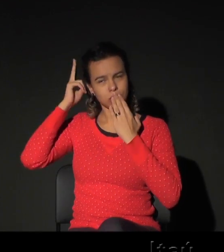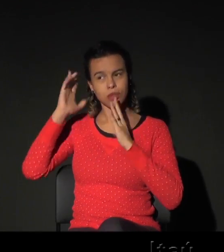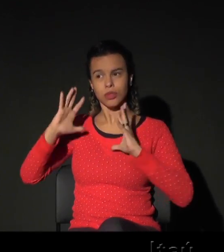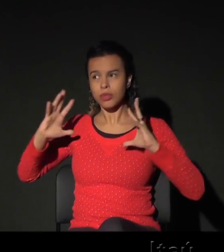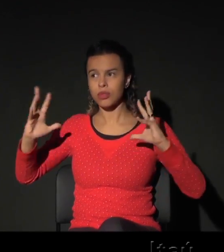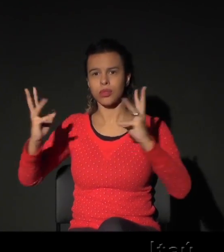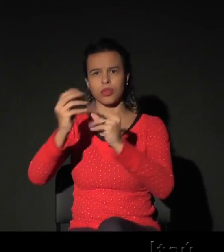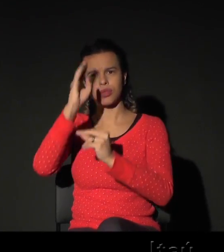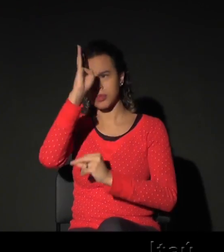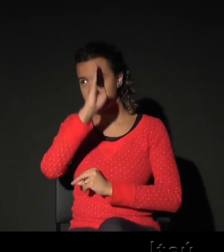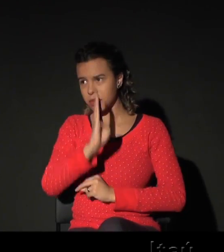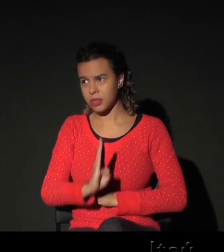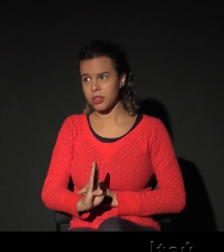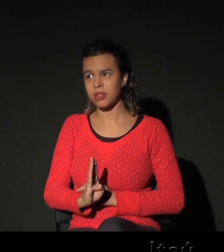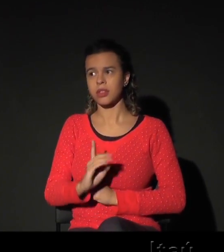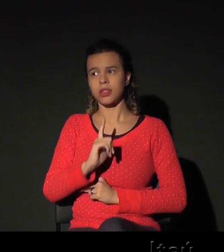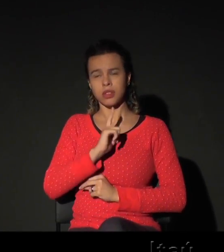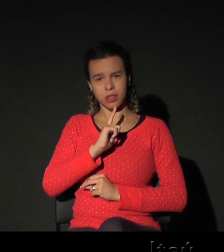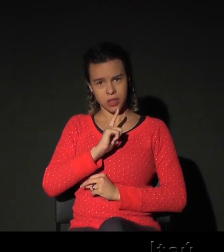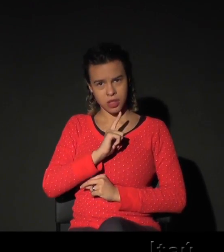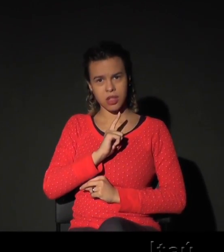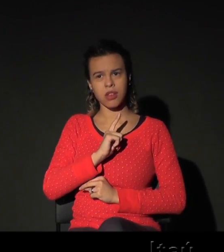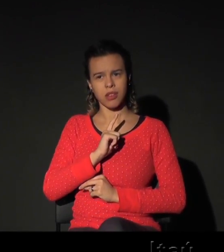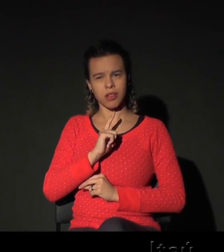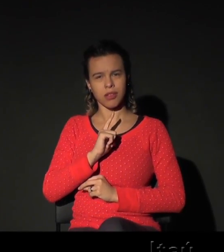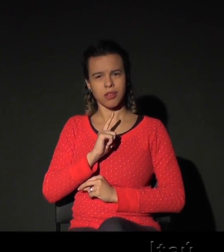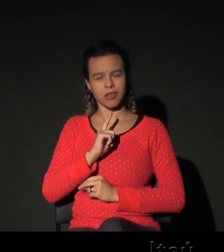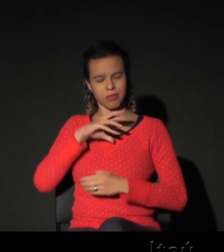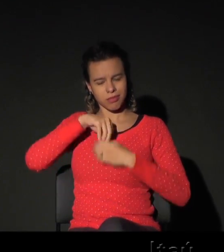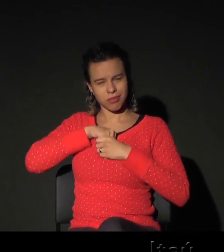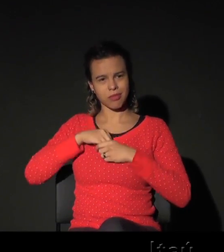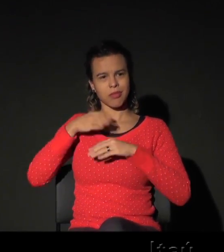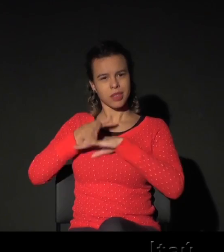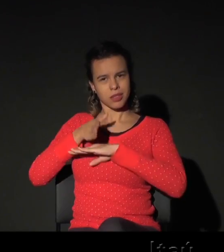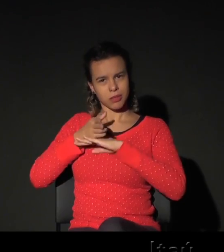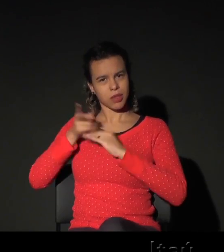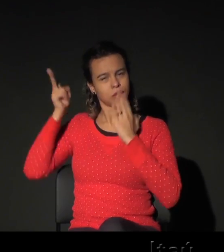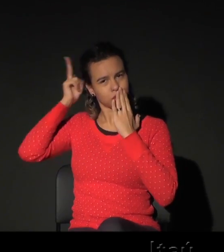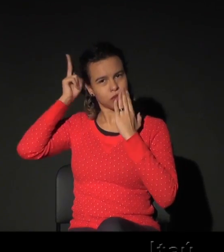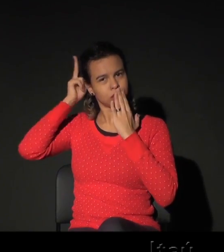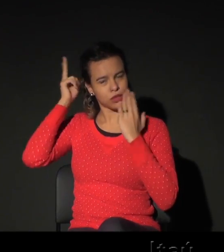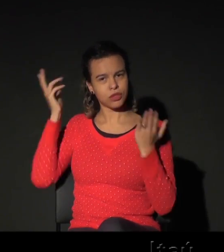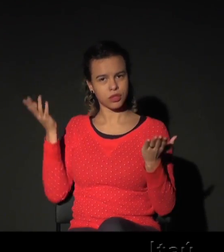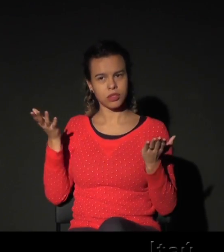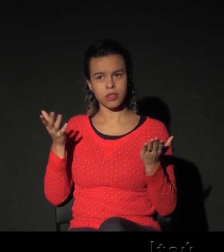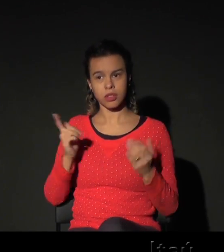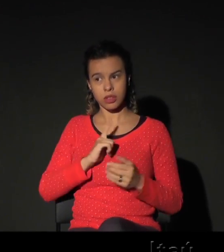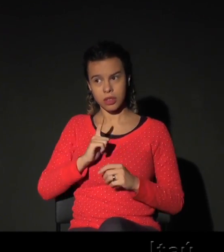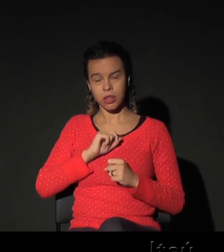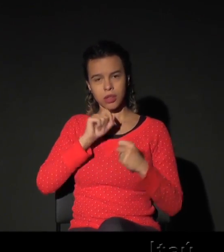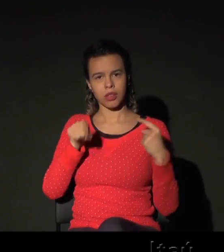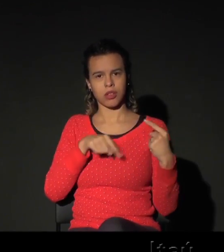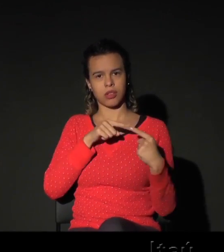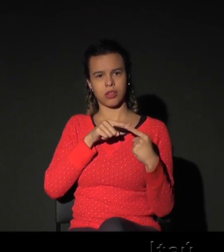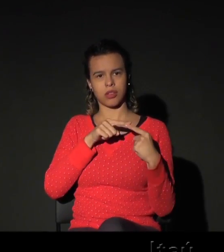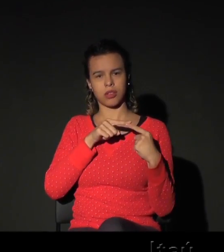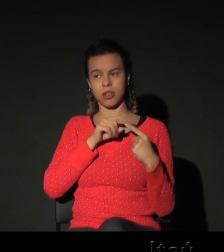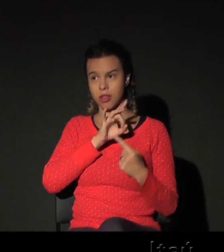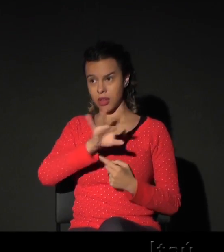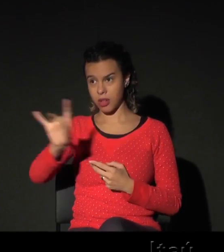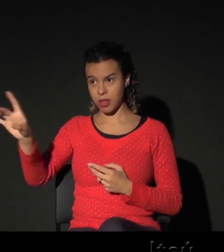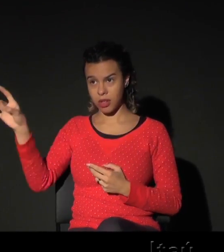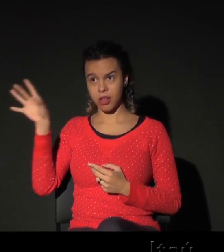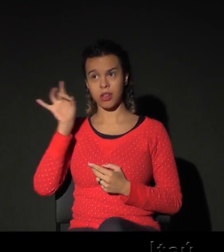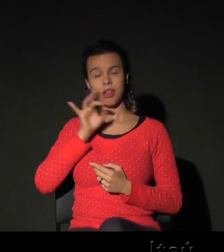todo brasileiro aqui tem o seu lado indígena então é esse é essa nossa missão é que